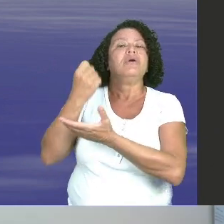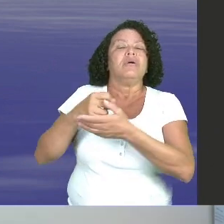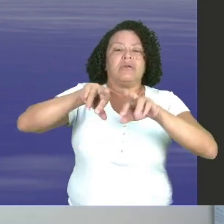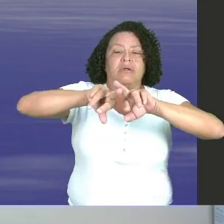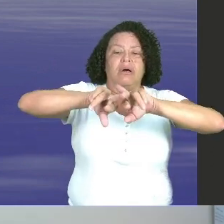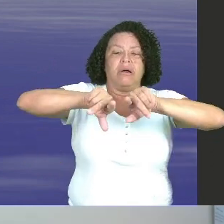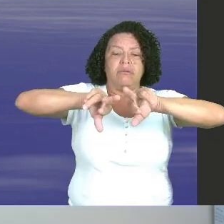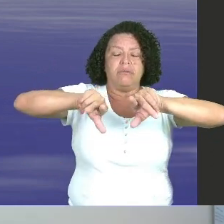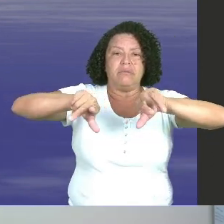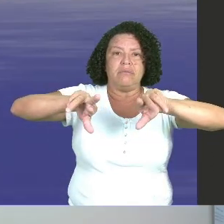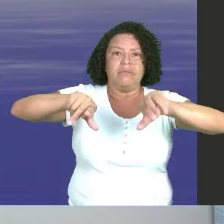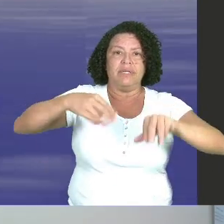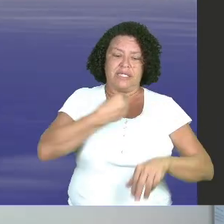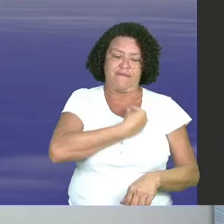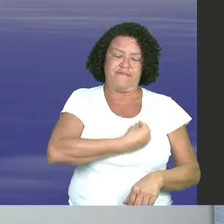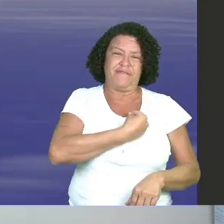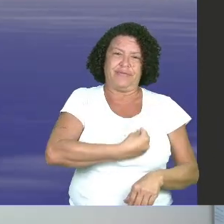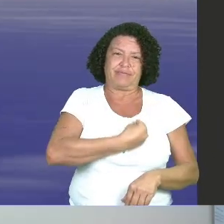pluralidade das existências.